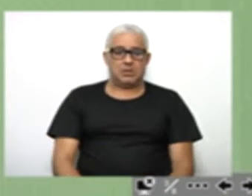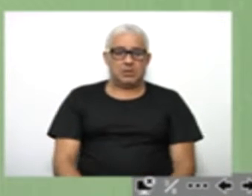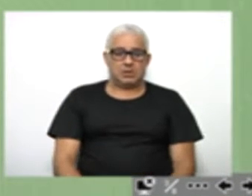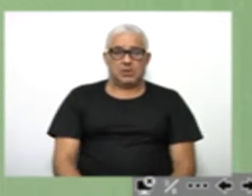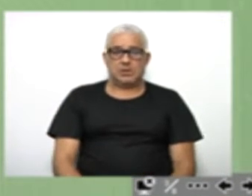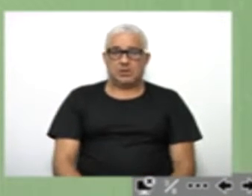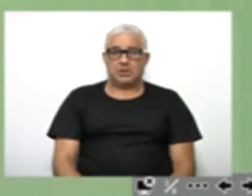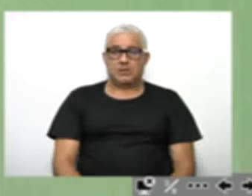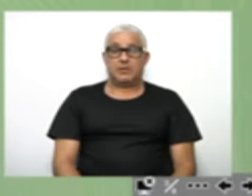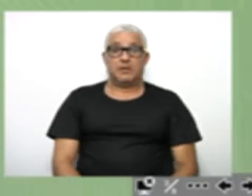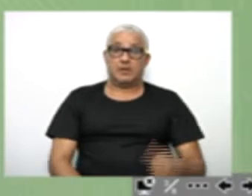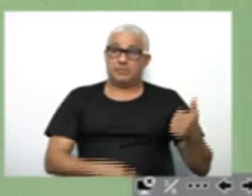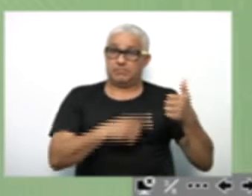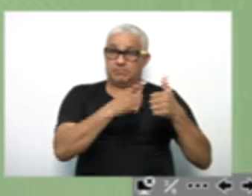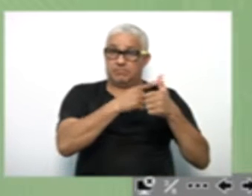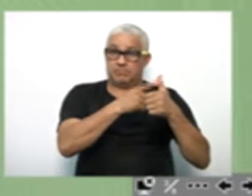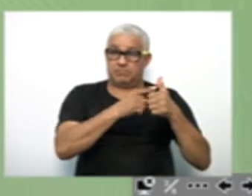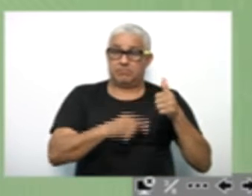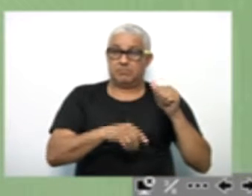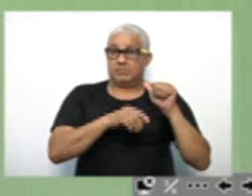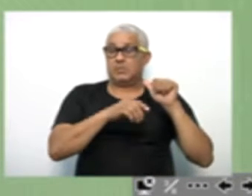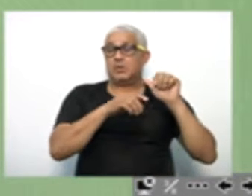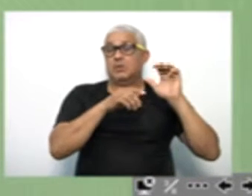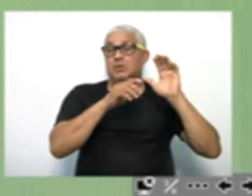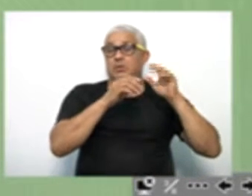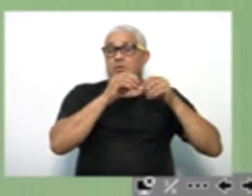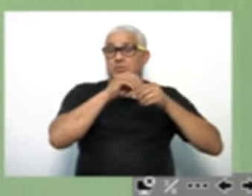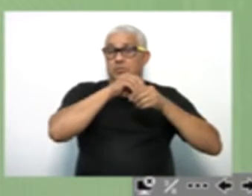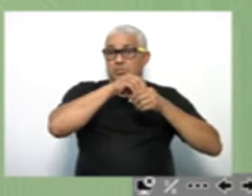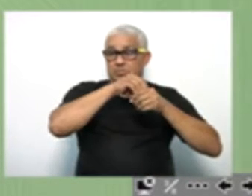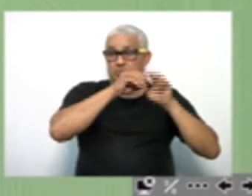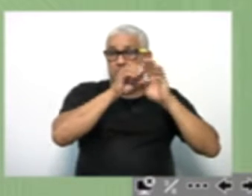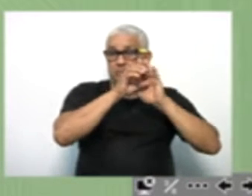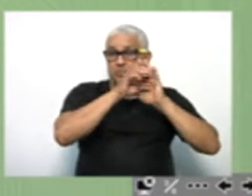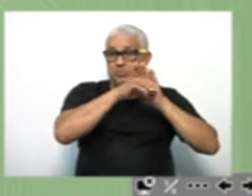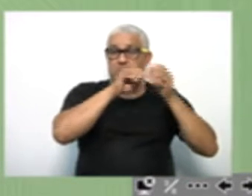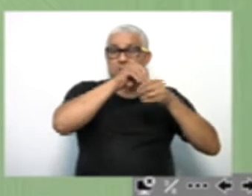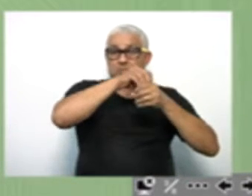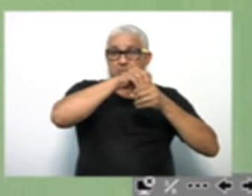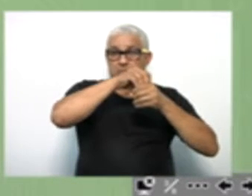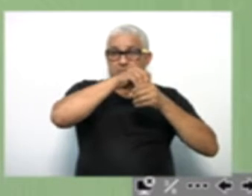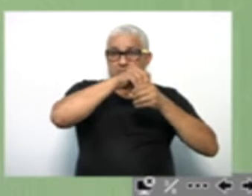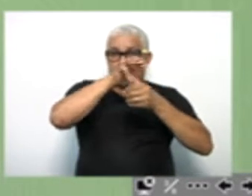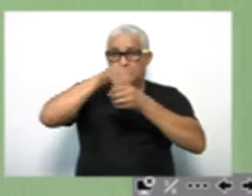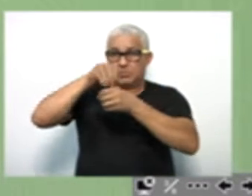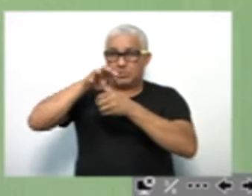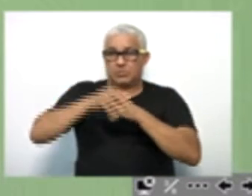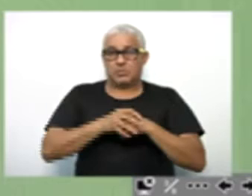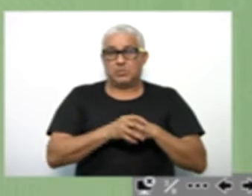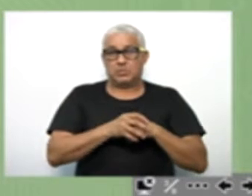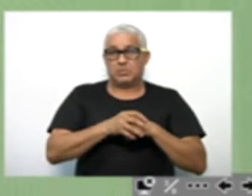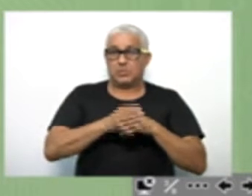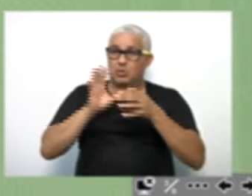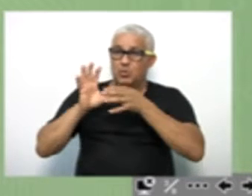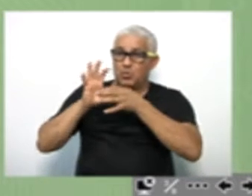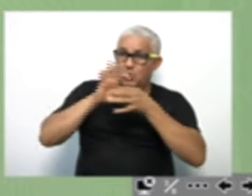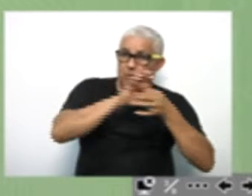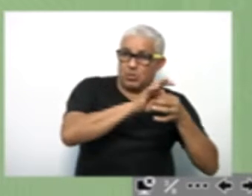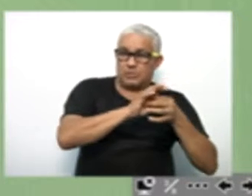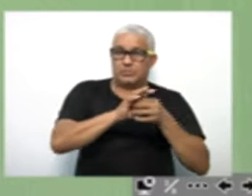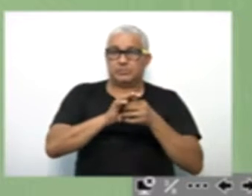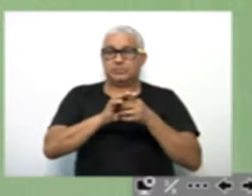Nesse primeiro momento a gente vai contextualizar, né, nesse slide, os tipos de investimentos